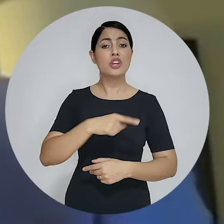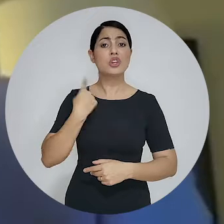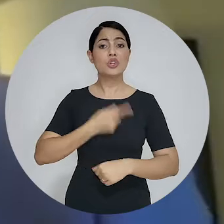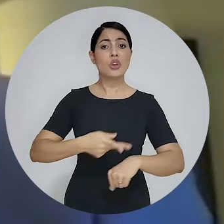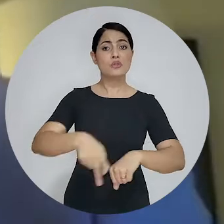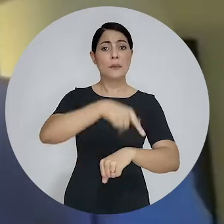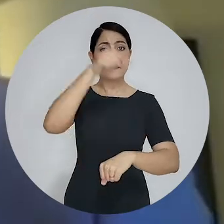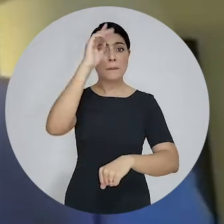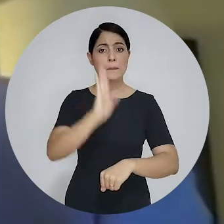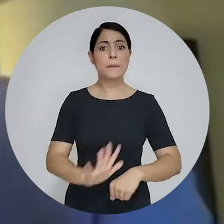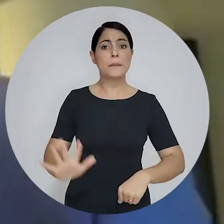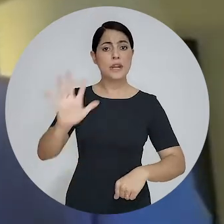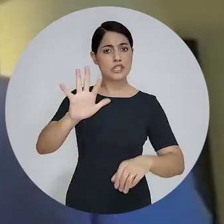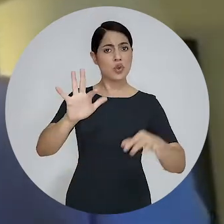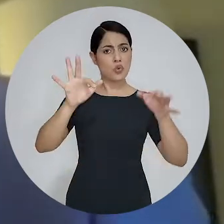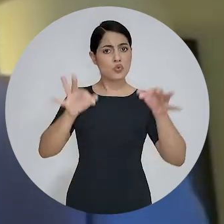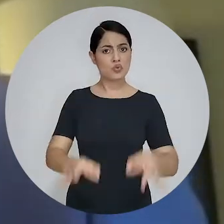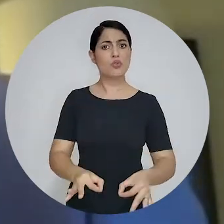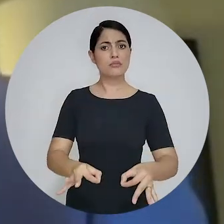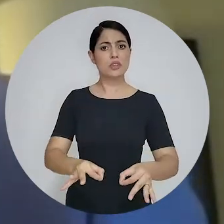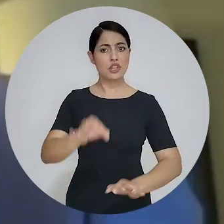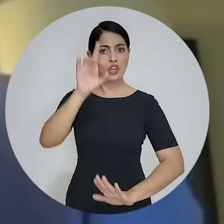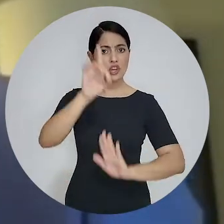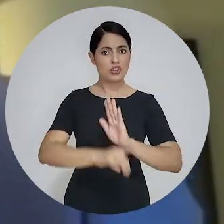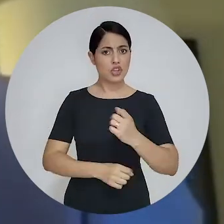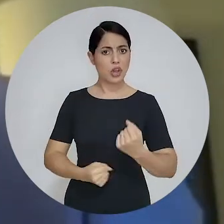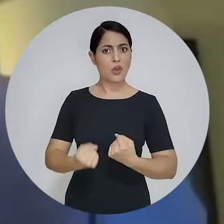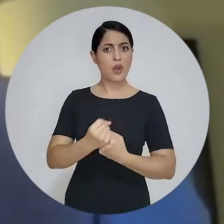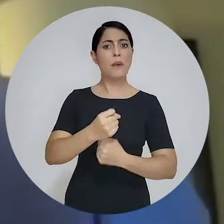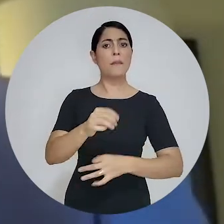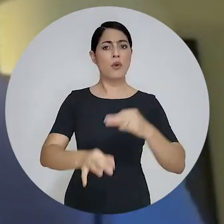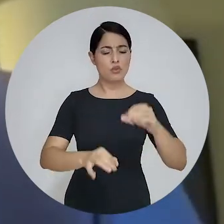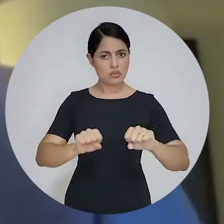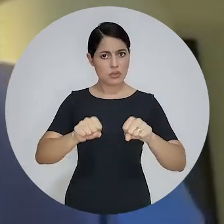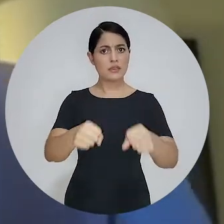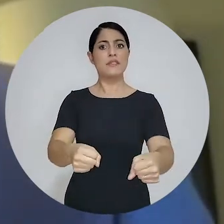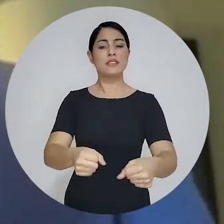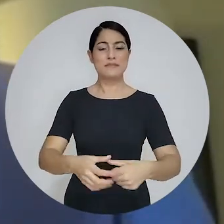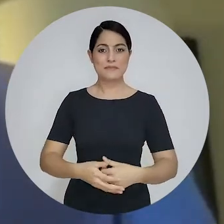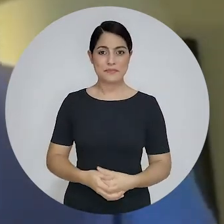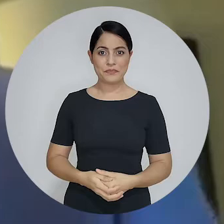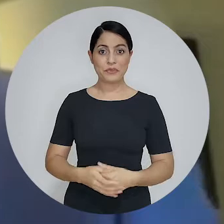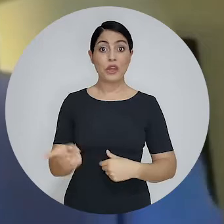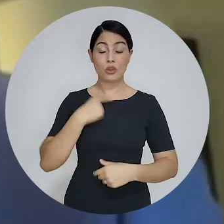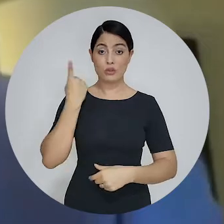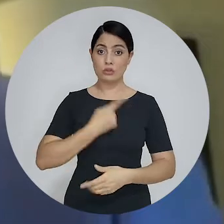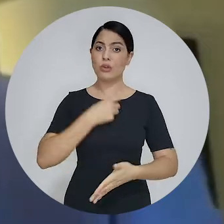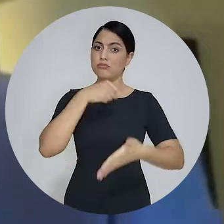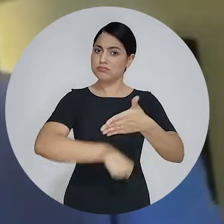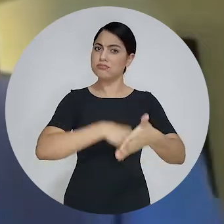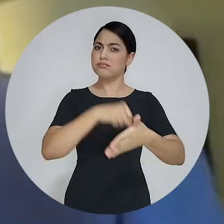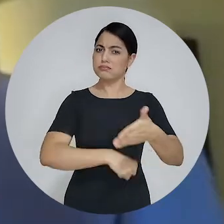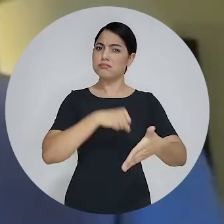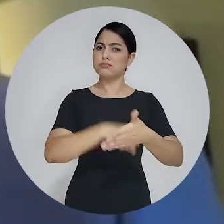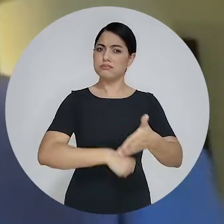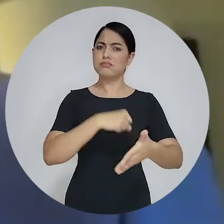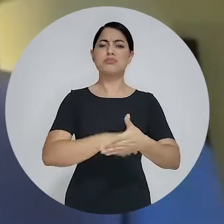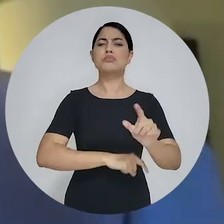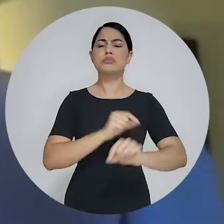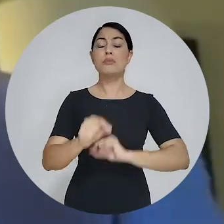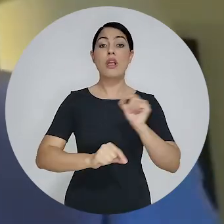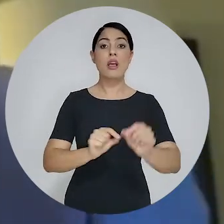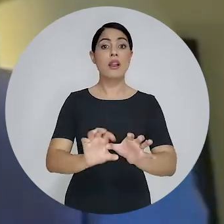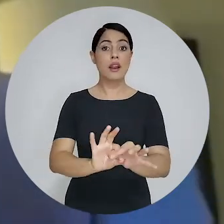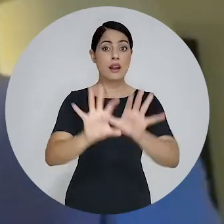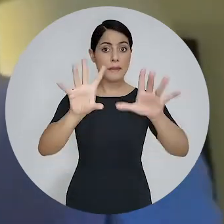deve ser justo e que o direito é o instrumento que assegura a justiça. A luta pelo direito, impulsionada diariamente